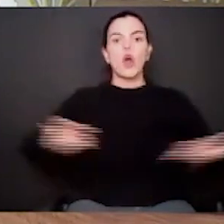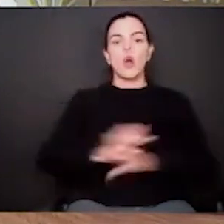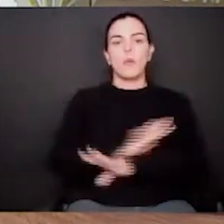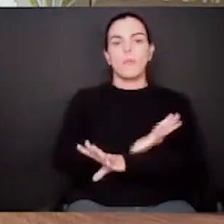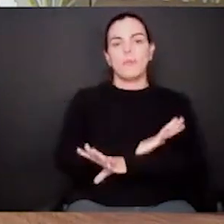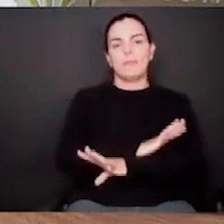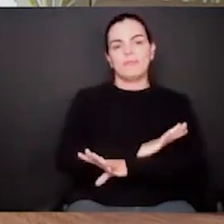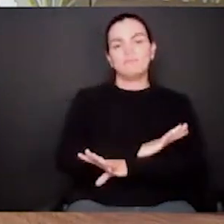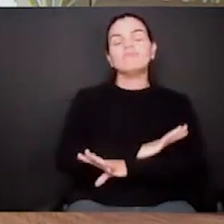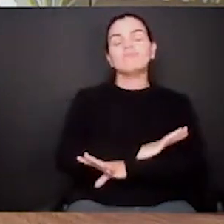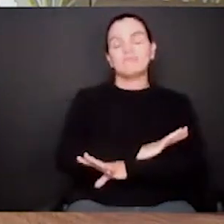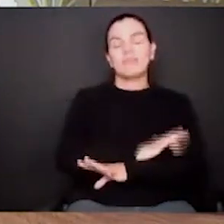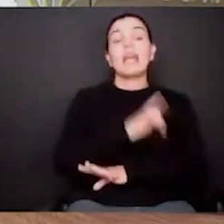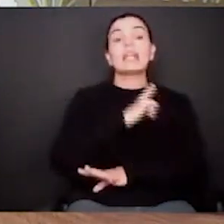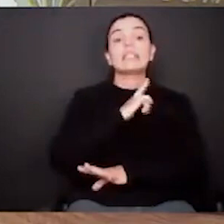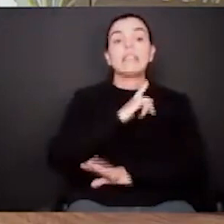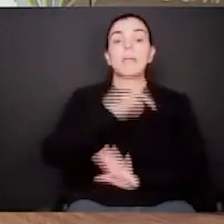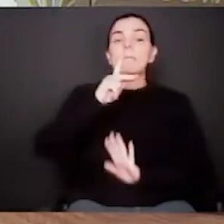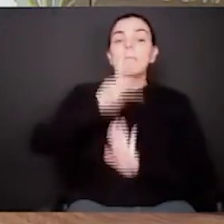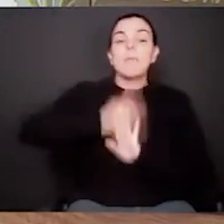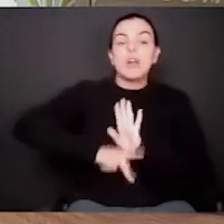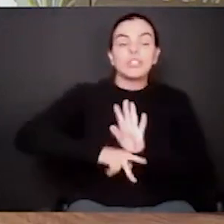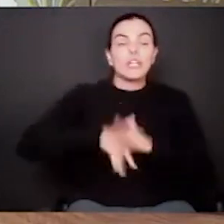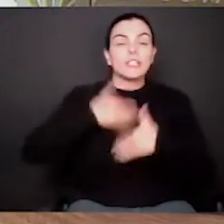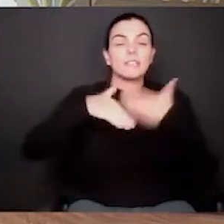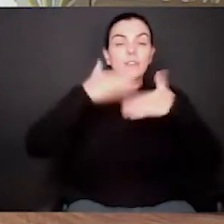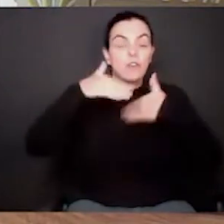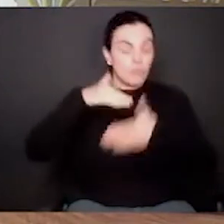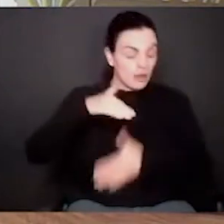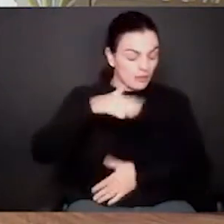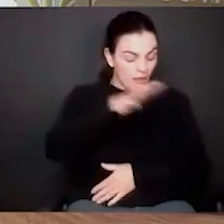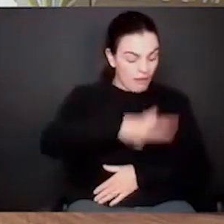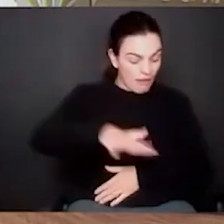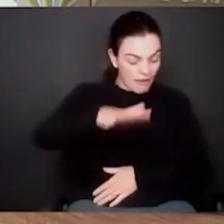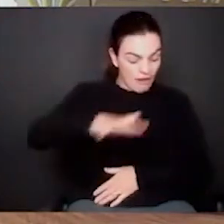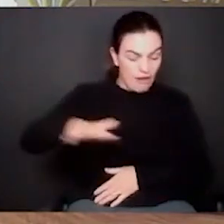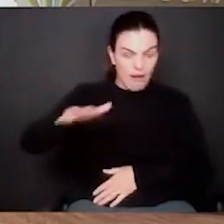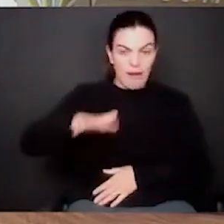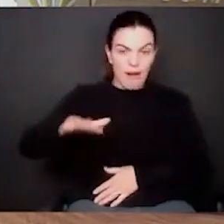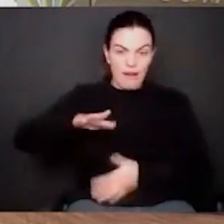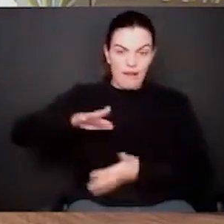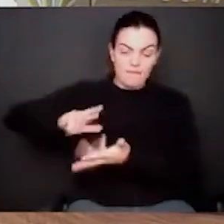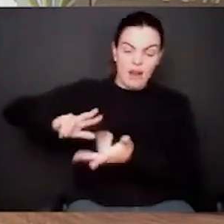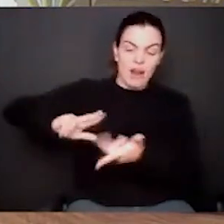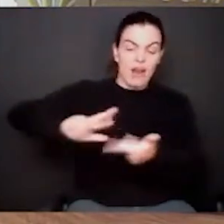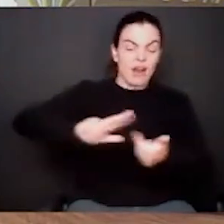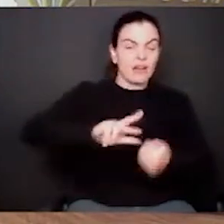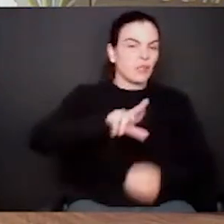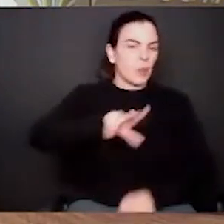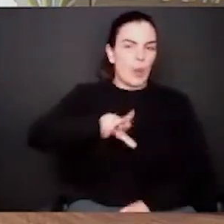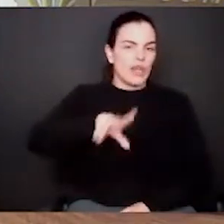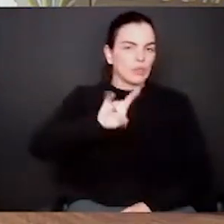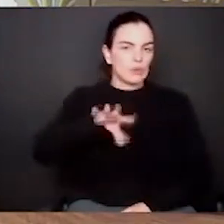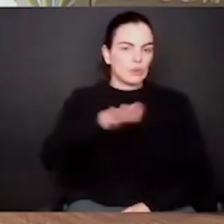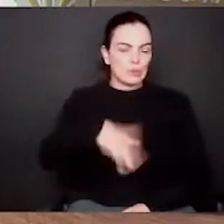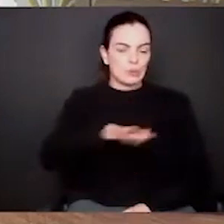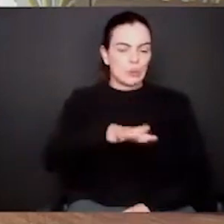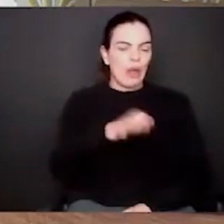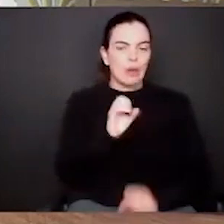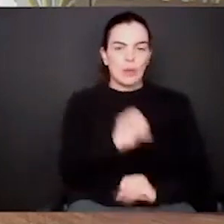projeto de desenvolvimento em todas as áreas do desenvolvimento humano, não é só, como eu disse, educação, é educação,